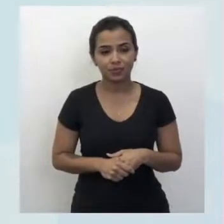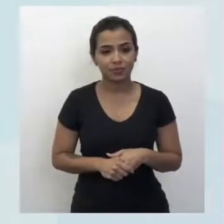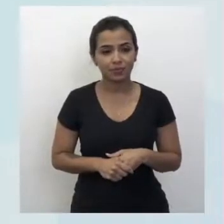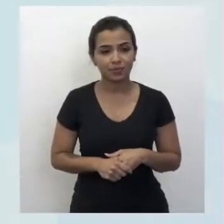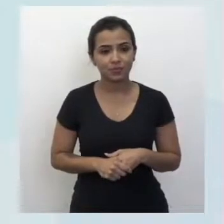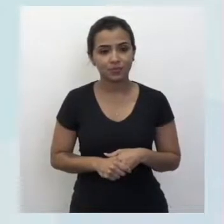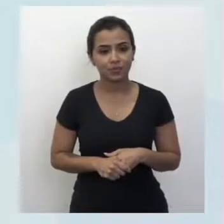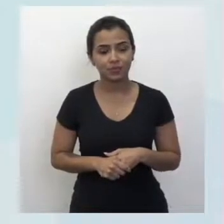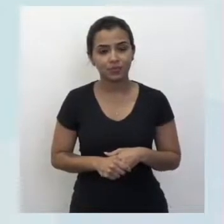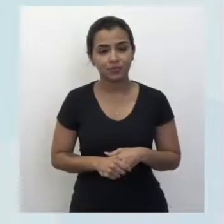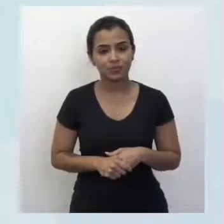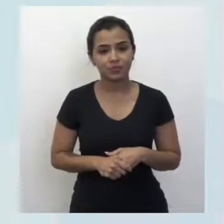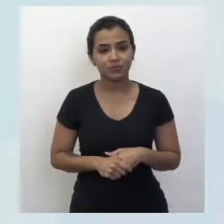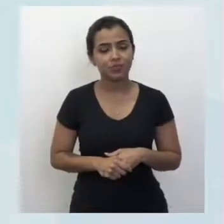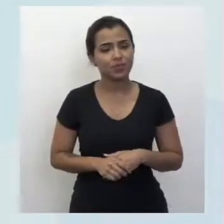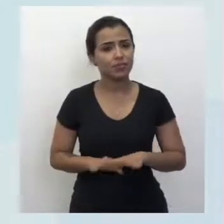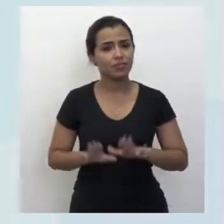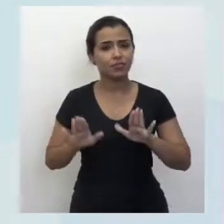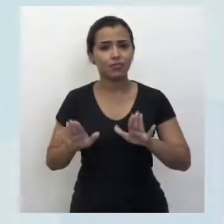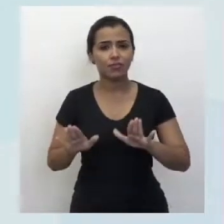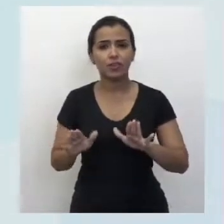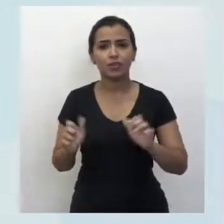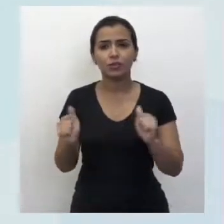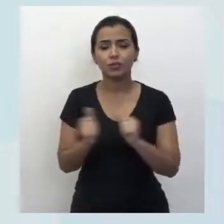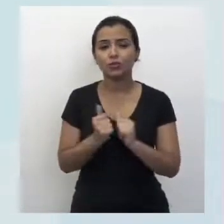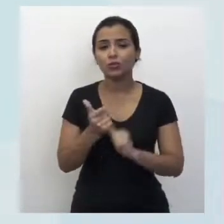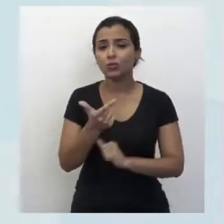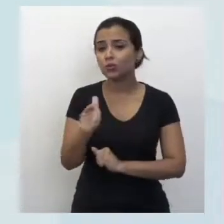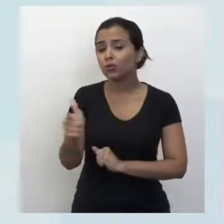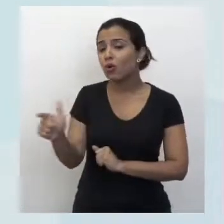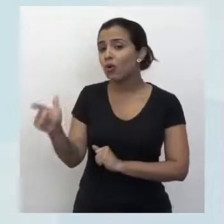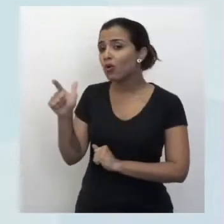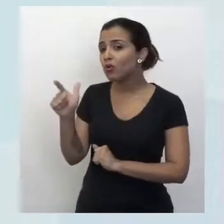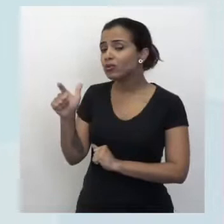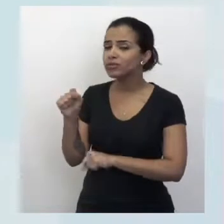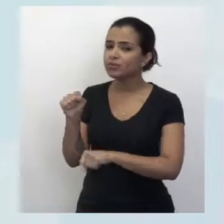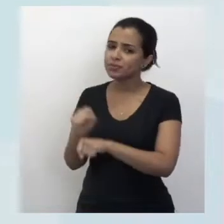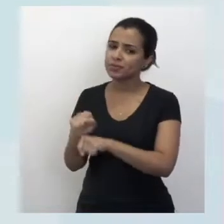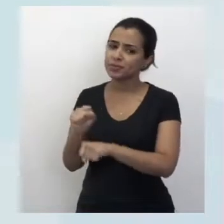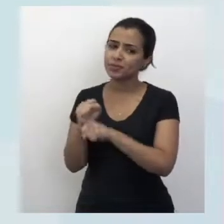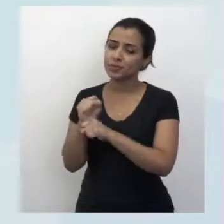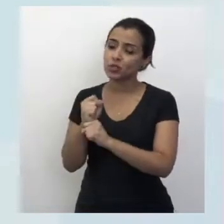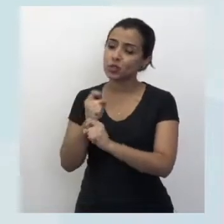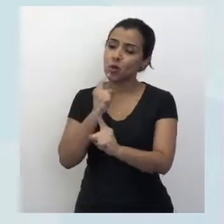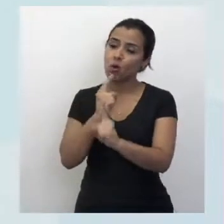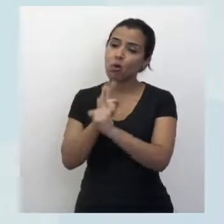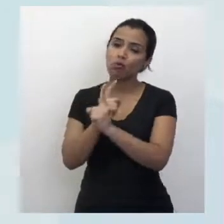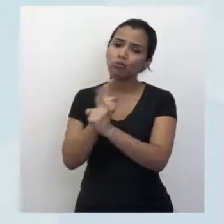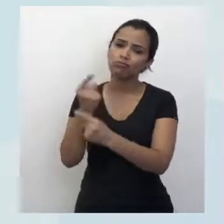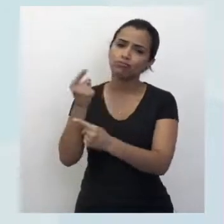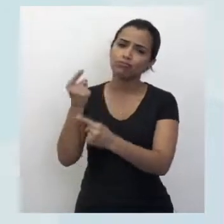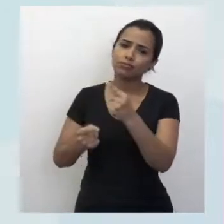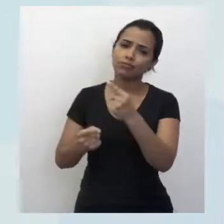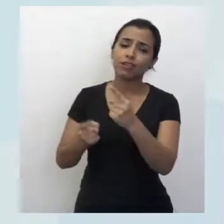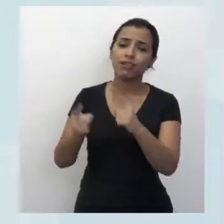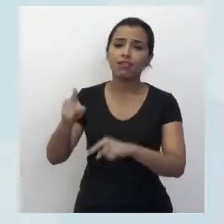Fique com os outros que me esperam no desencontro que é a vida.